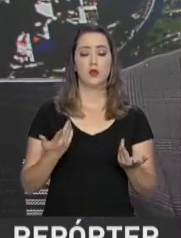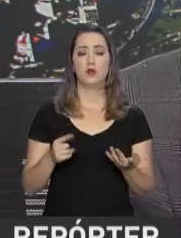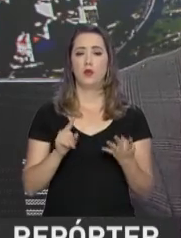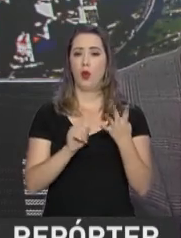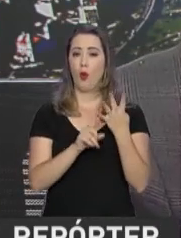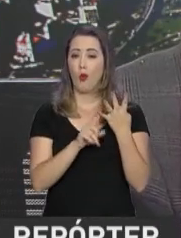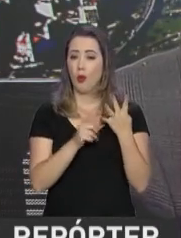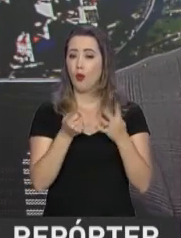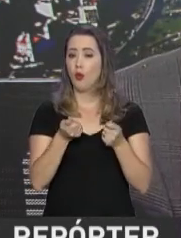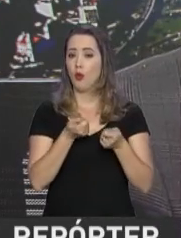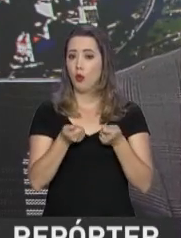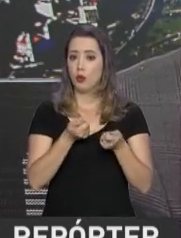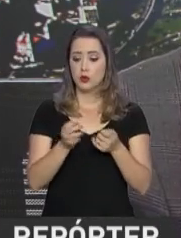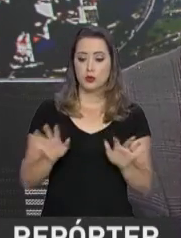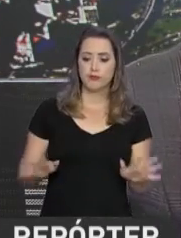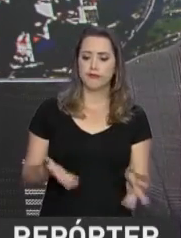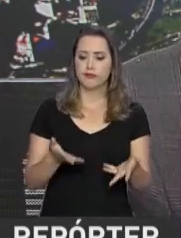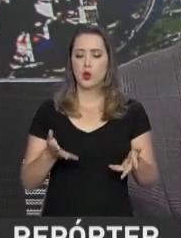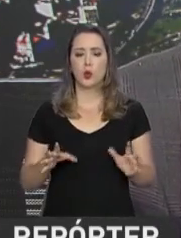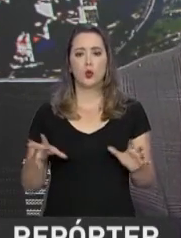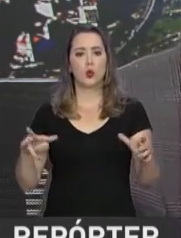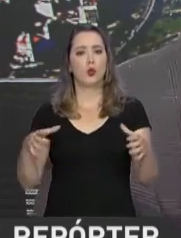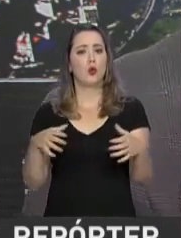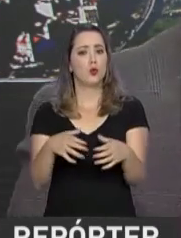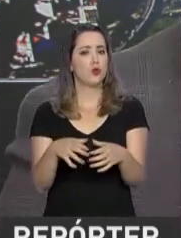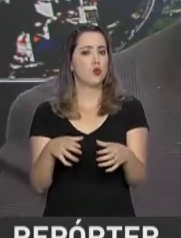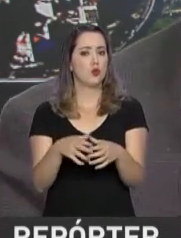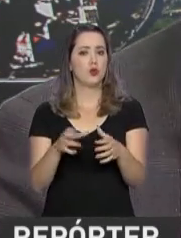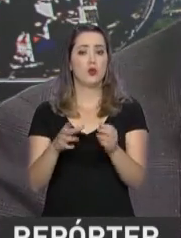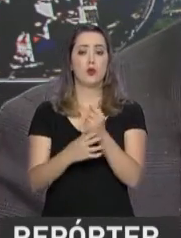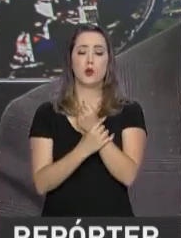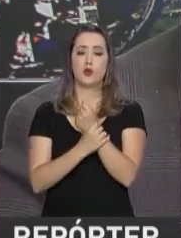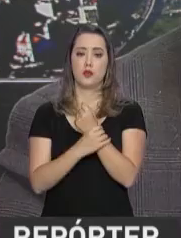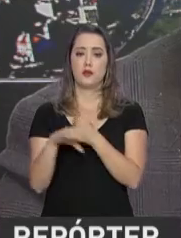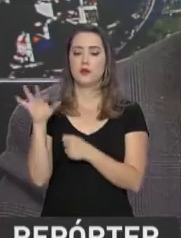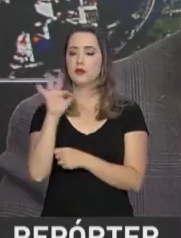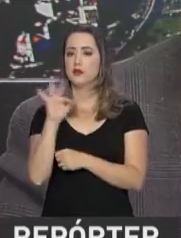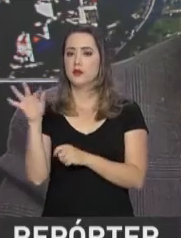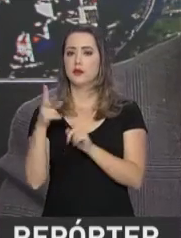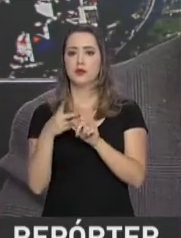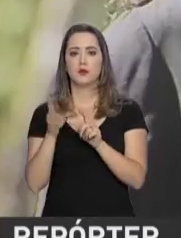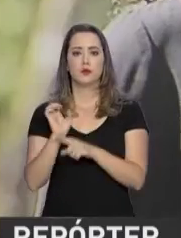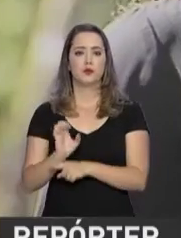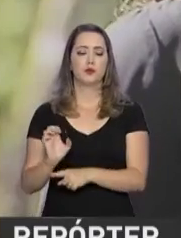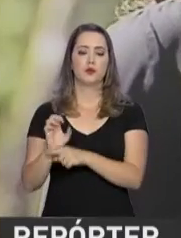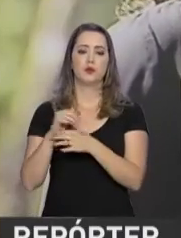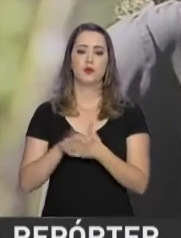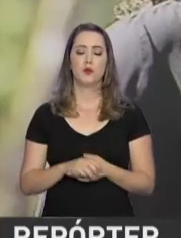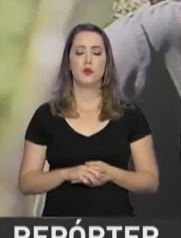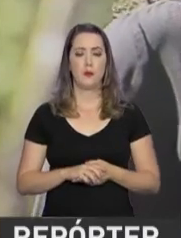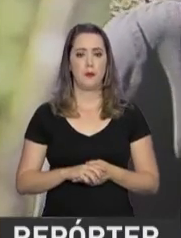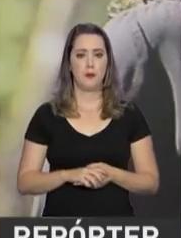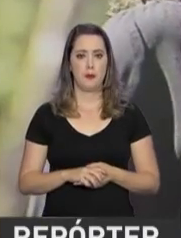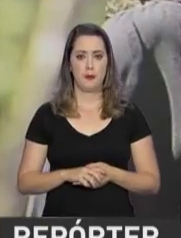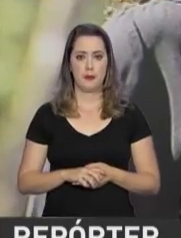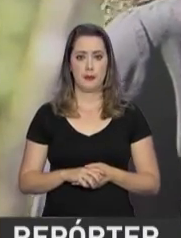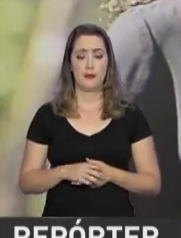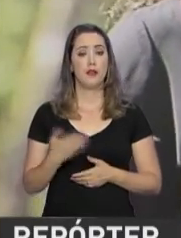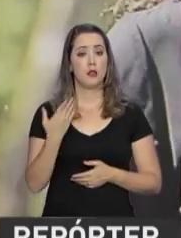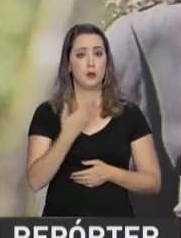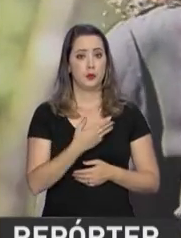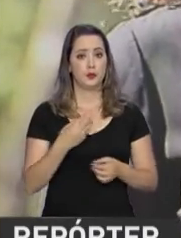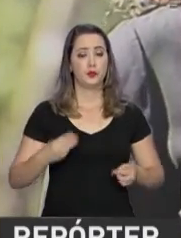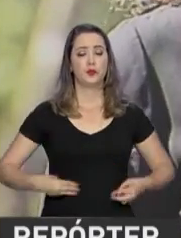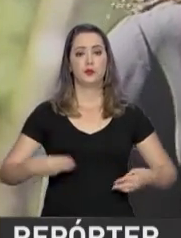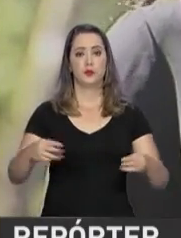mobiliza todas as forças de segurança não só federais mas também estaduais segundo o ministério do meio ambiente é